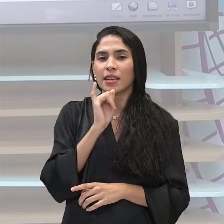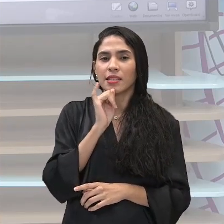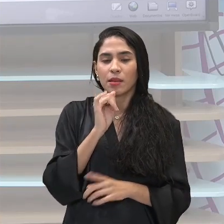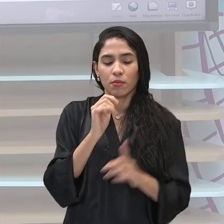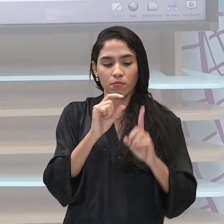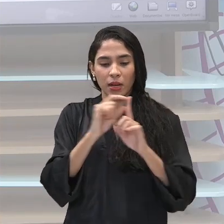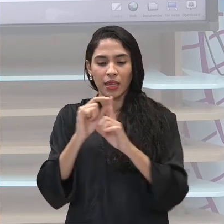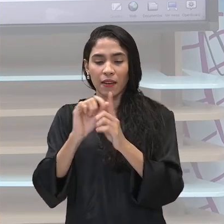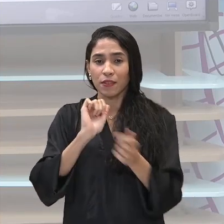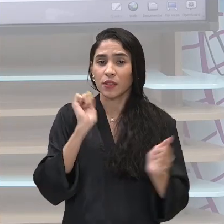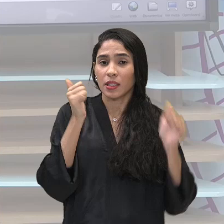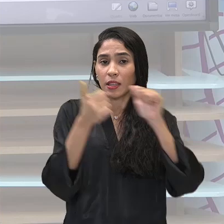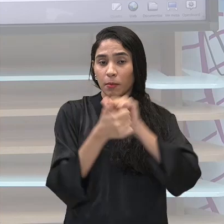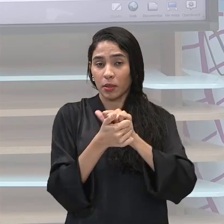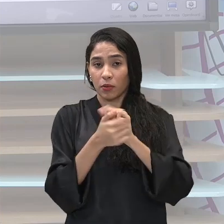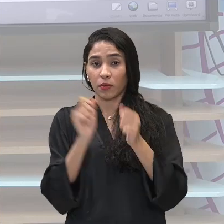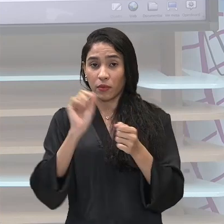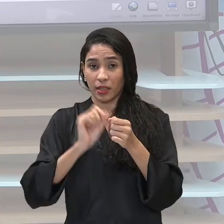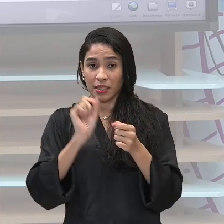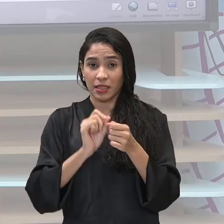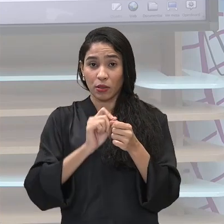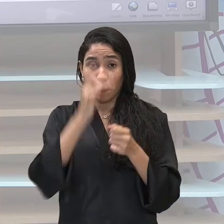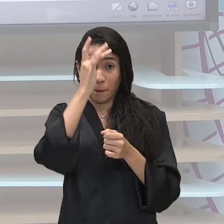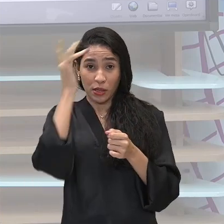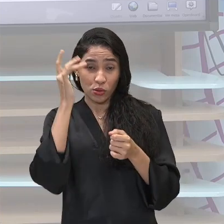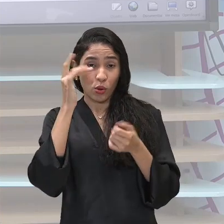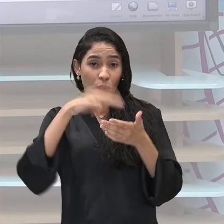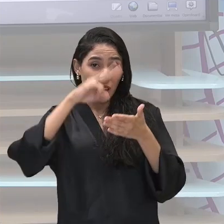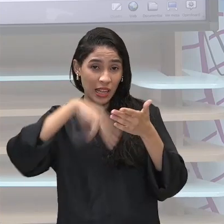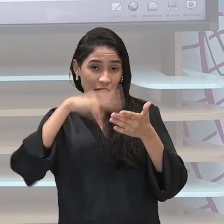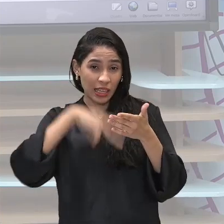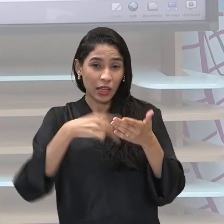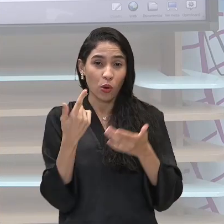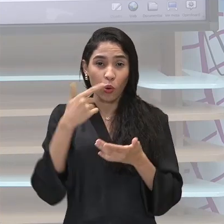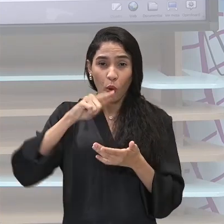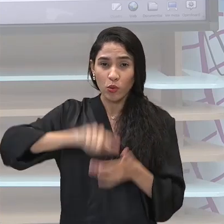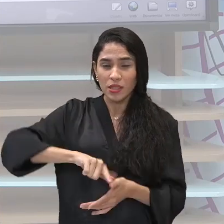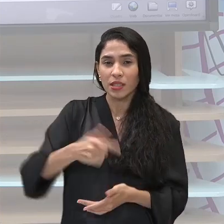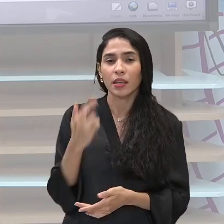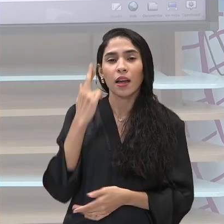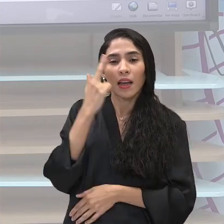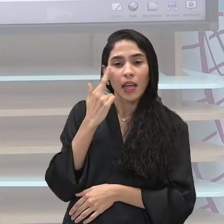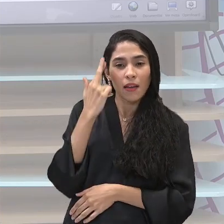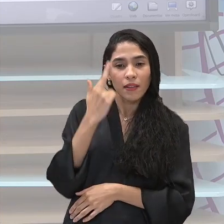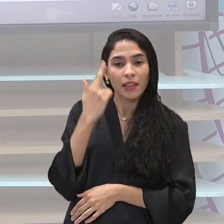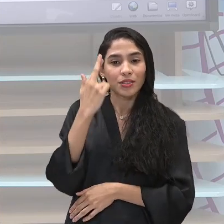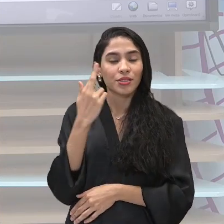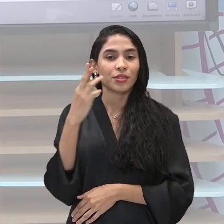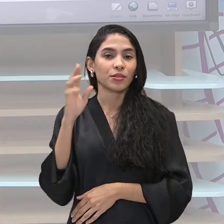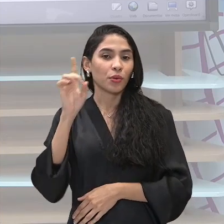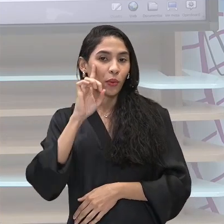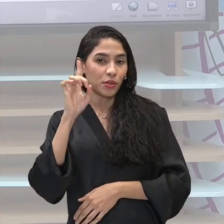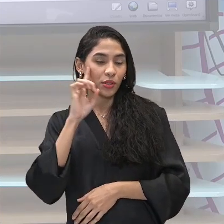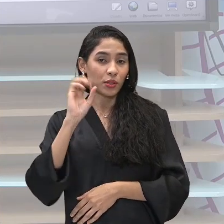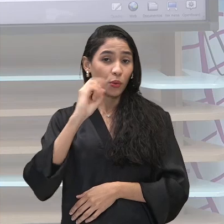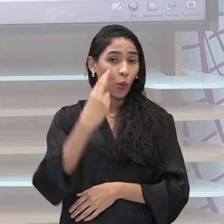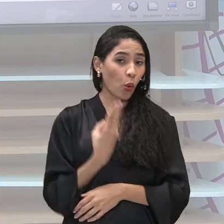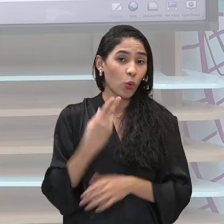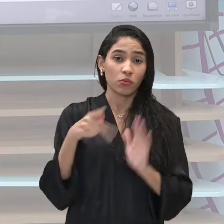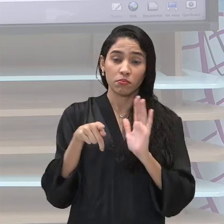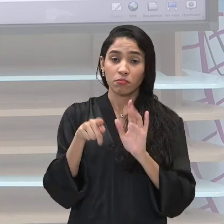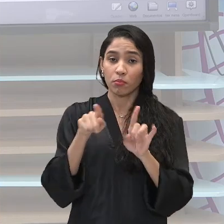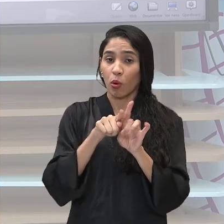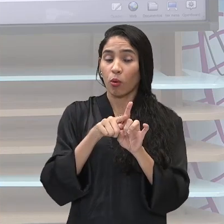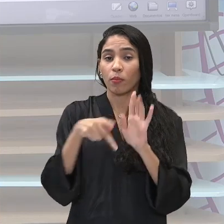que o leitor possa refletir, seja no seu cotidiano ou na sua vida. Então,